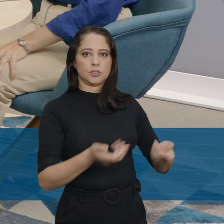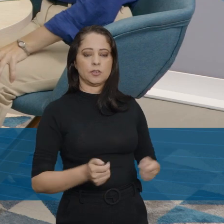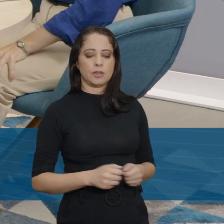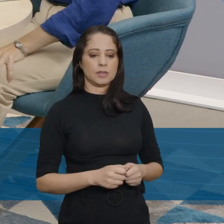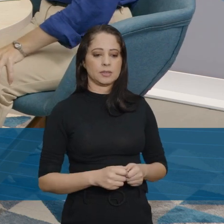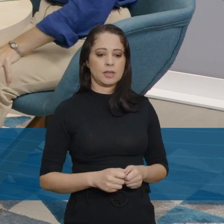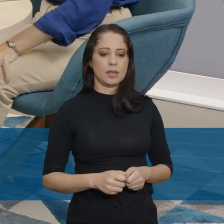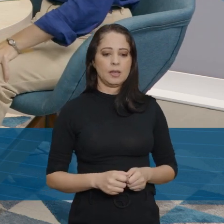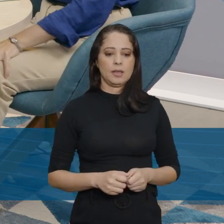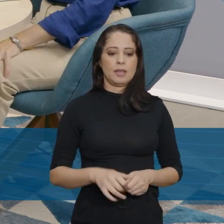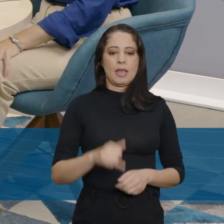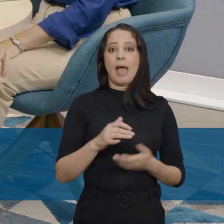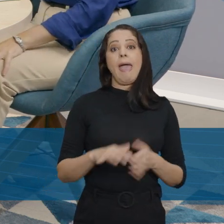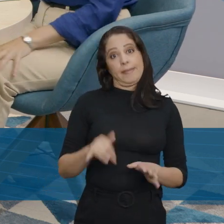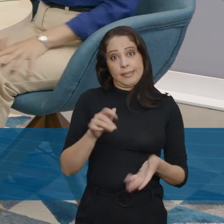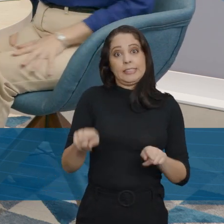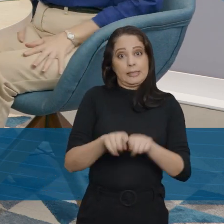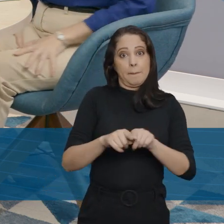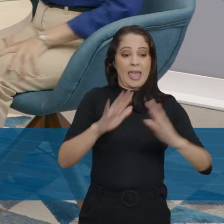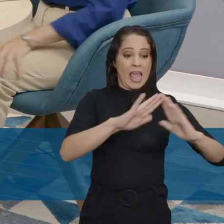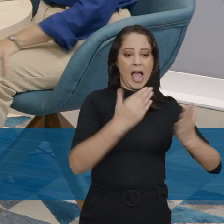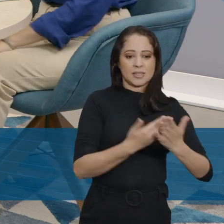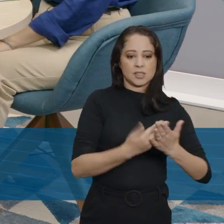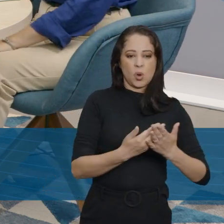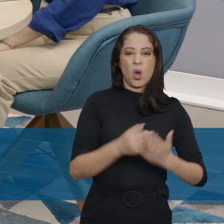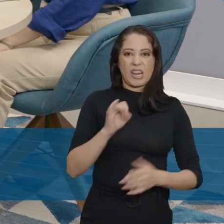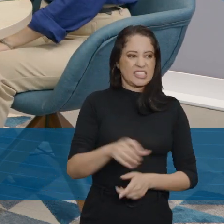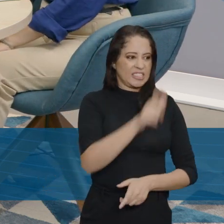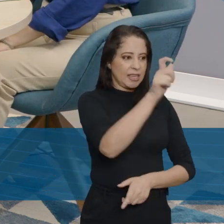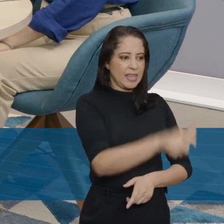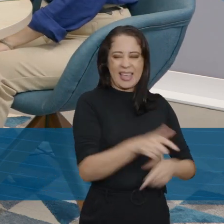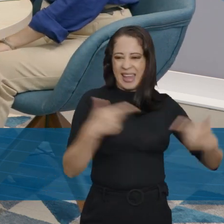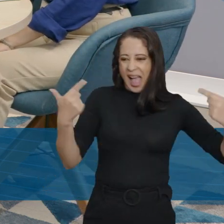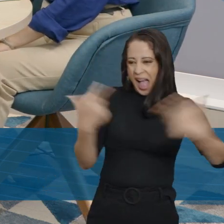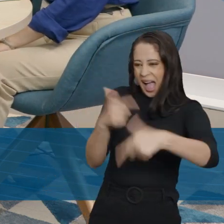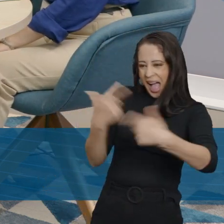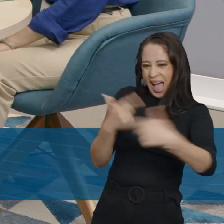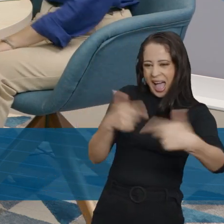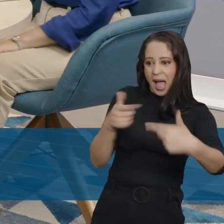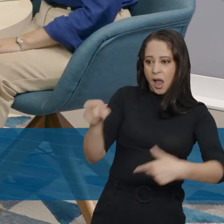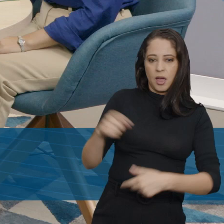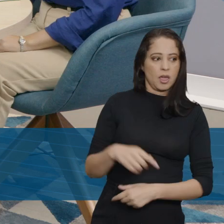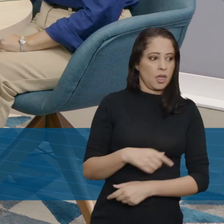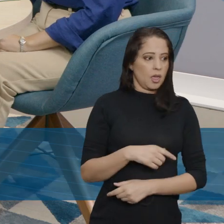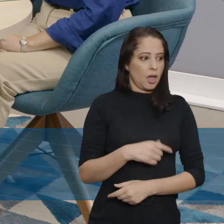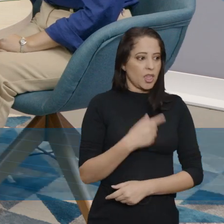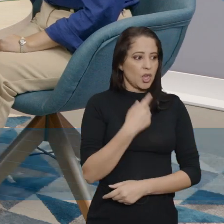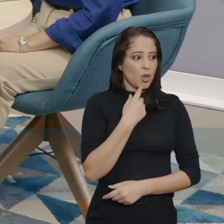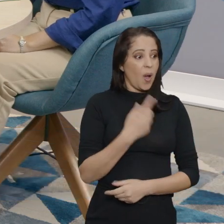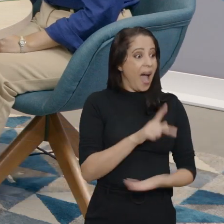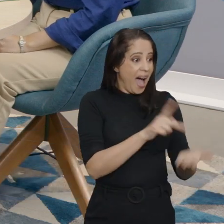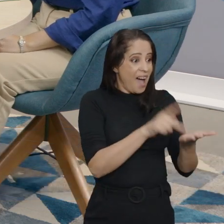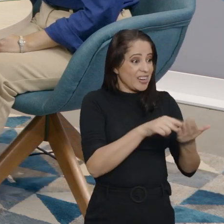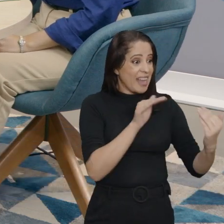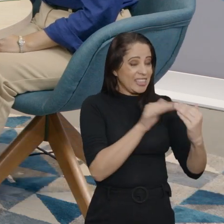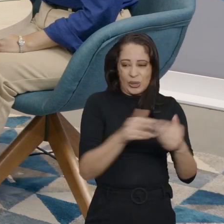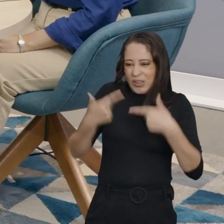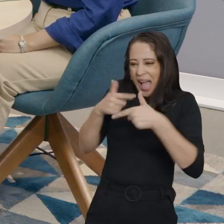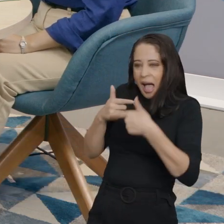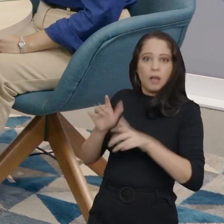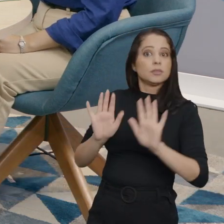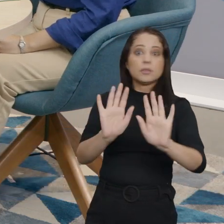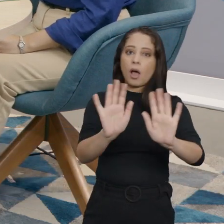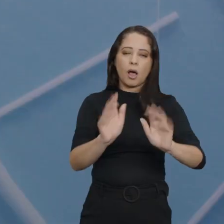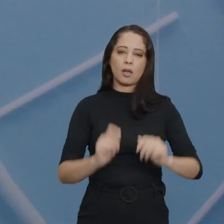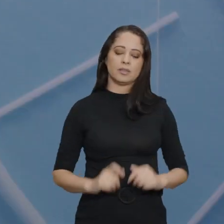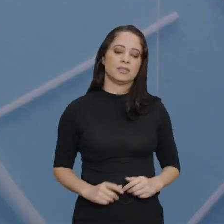mais tranquila, numa escola, tirar sarro com um amigo. Não dê risada, né? Não seja a plateia dessas pessoas. Dani, você